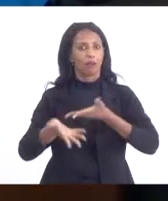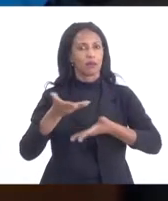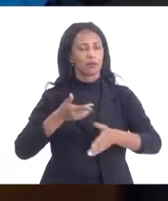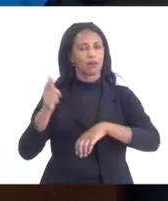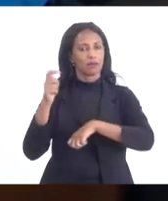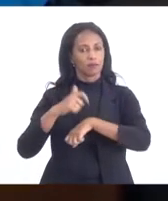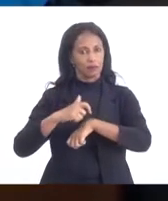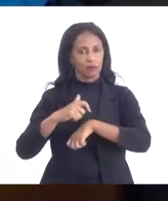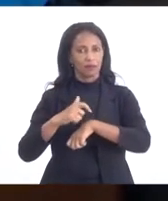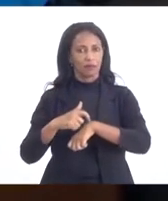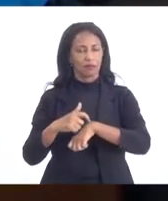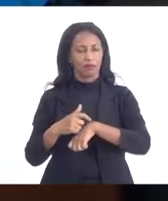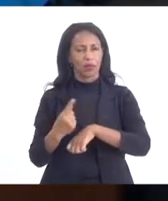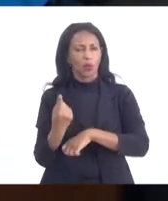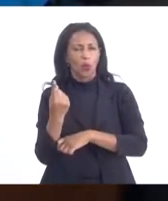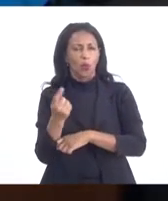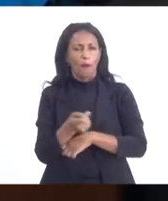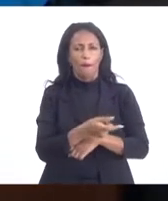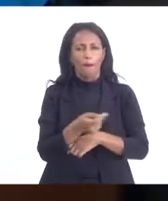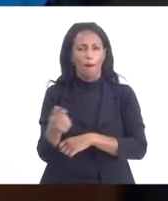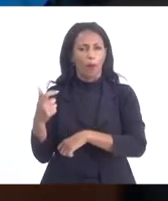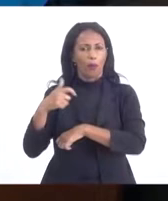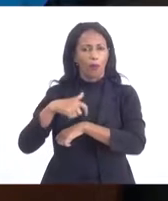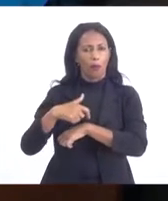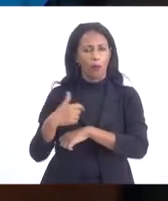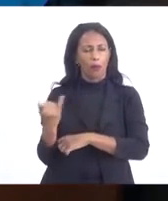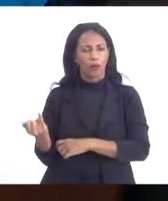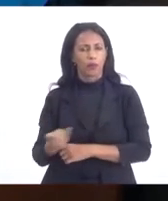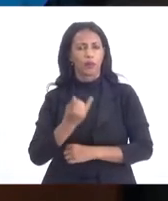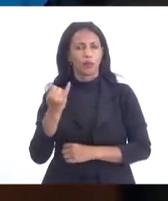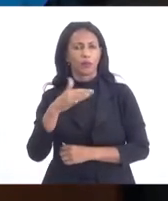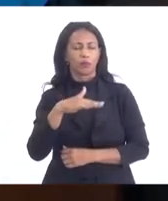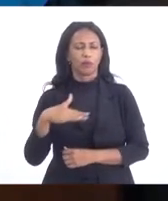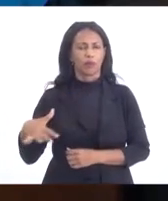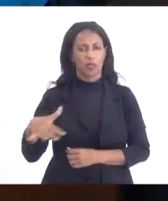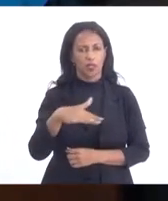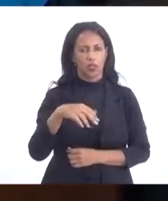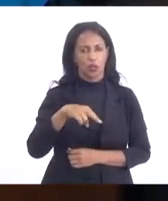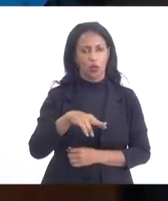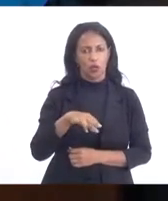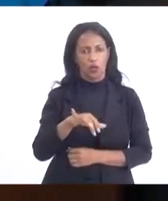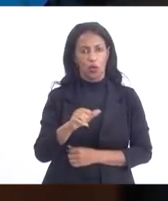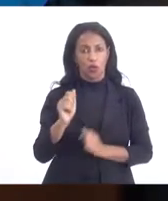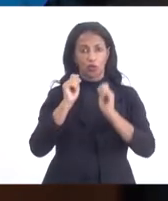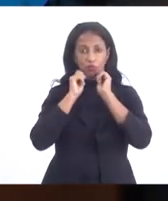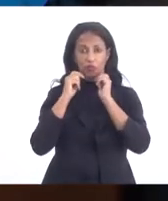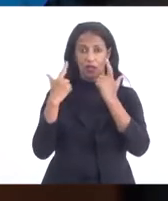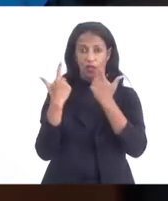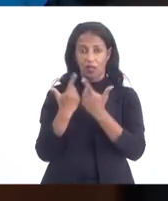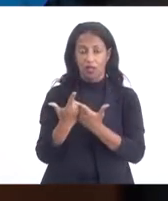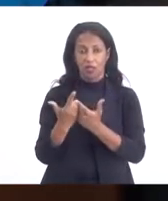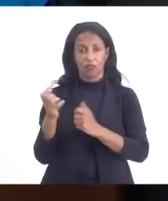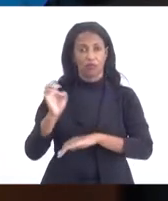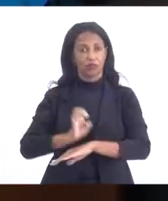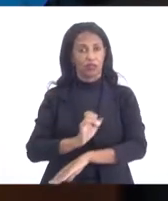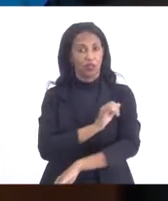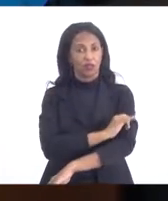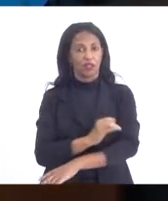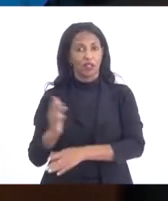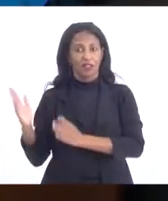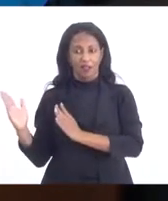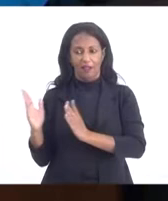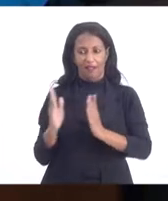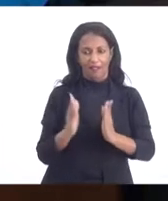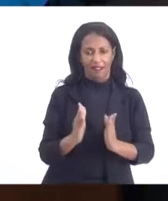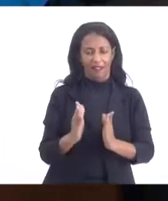momento, um dos poucos momentos muito importantes para a região Noroeste, onde a Assembleia Legislativa do Estado do Rio de Janeiro se